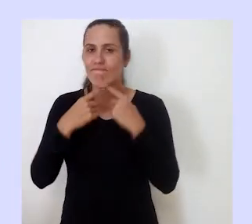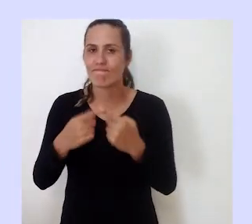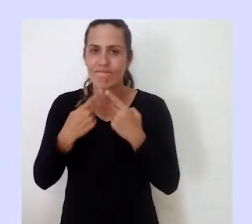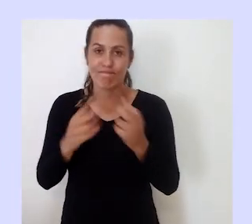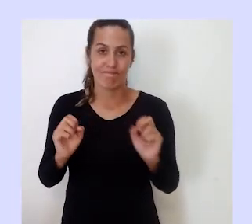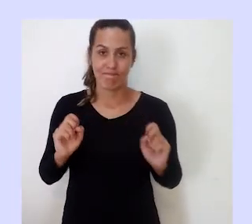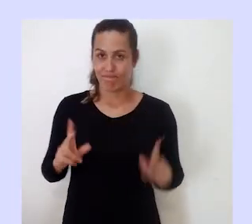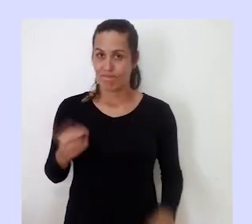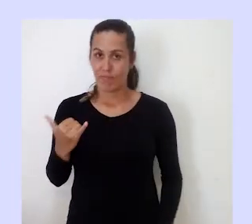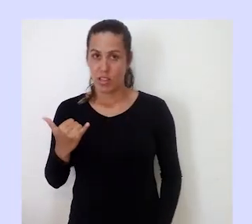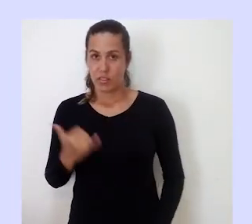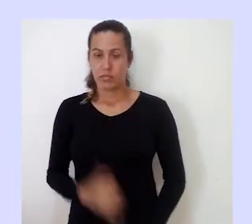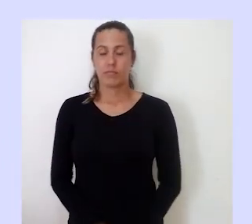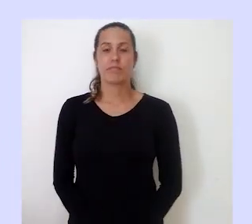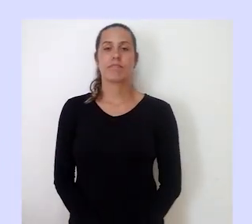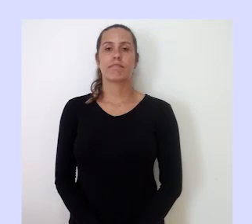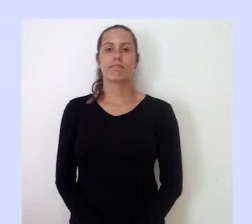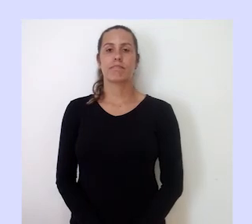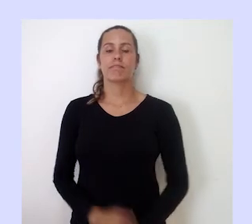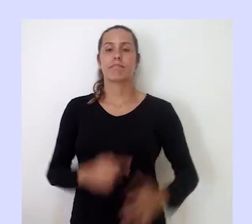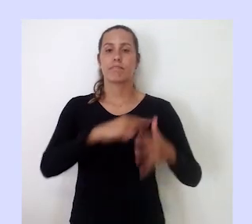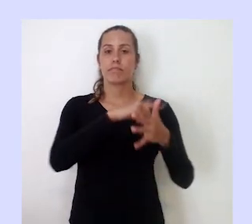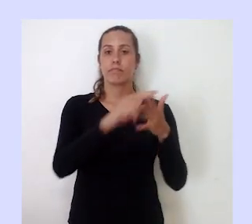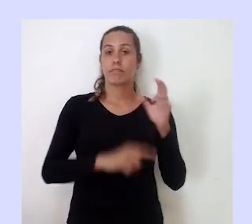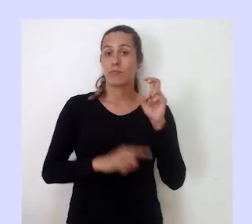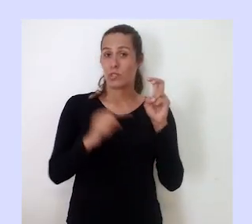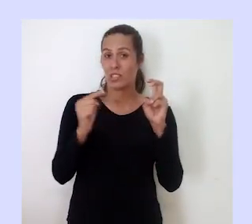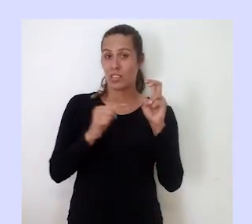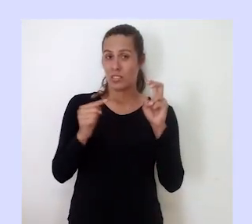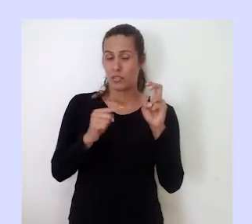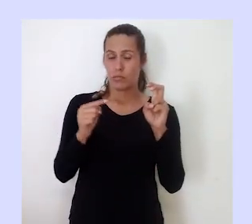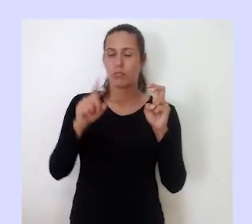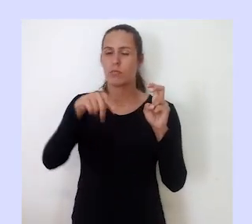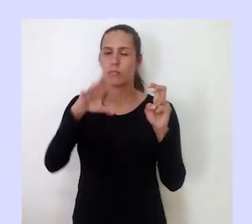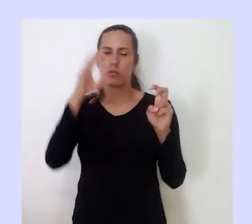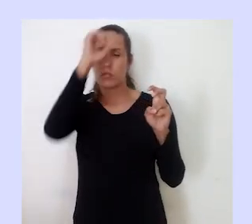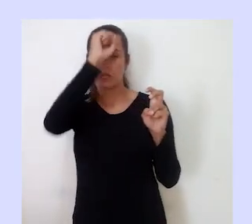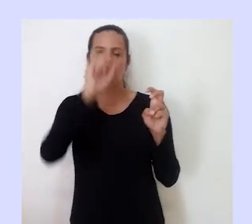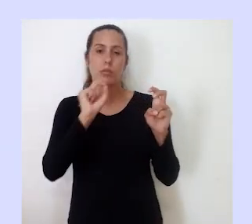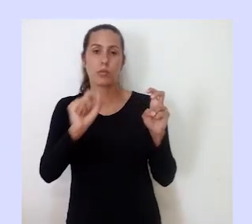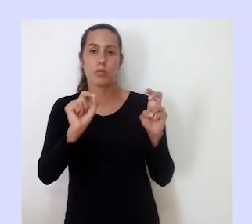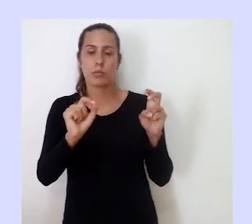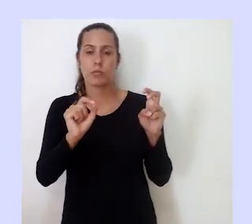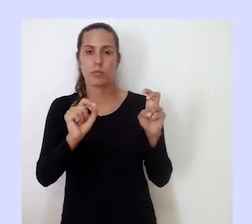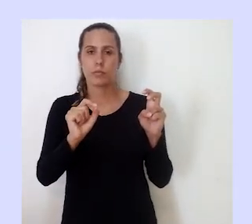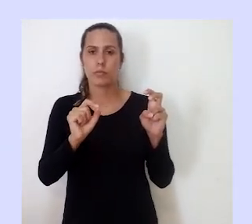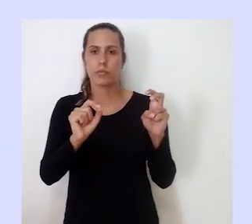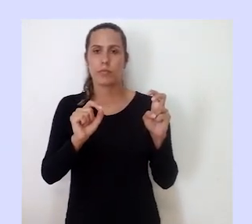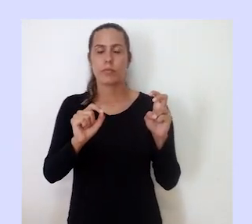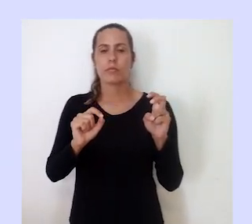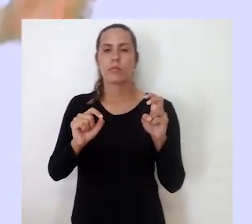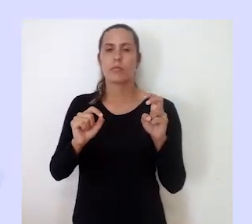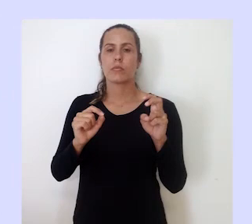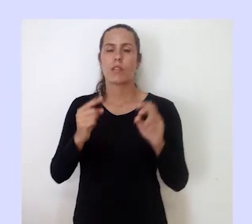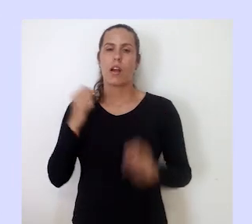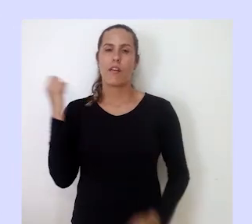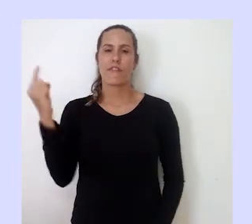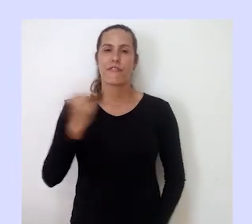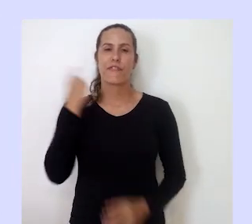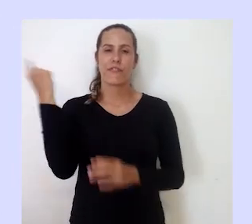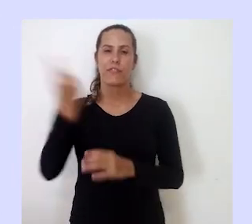beleza? O quinto fenômeno natural que vocês vão aprender hoje comigo são os